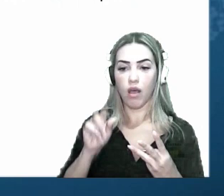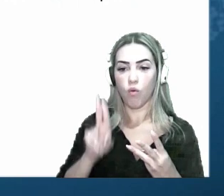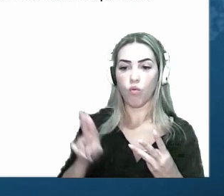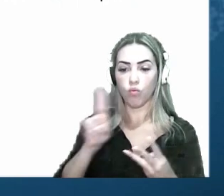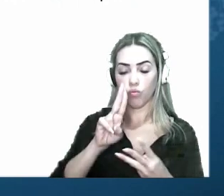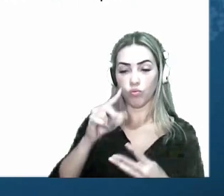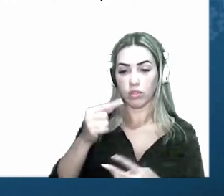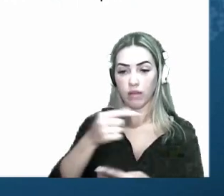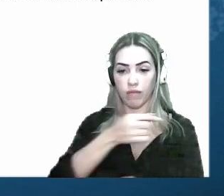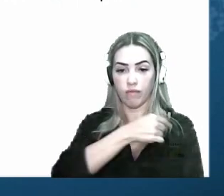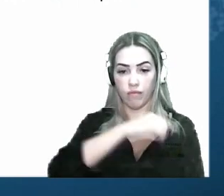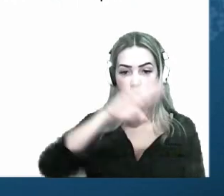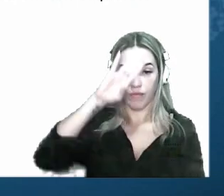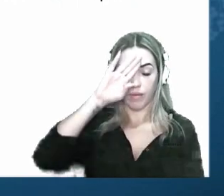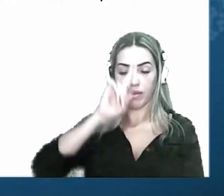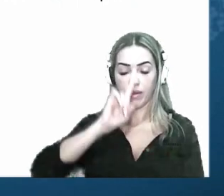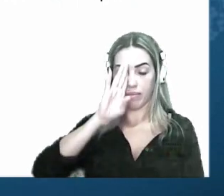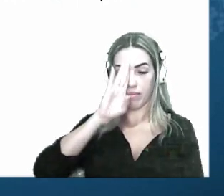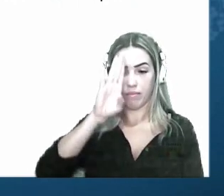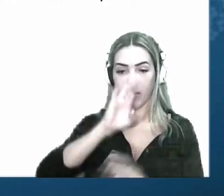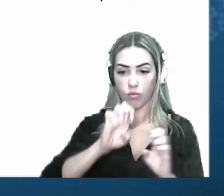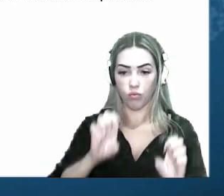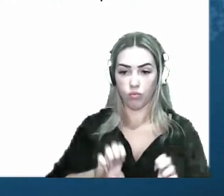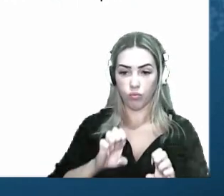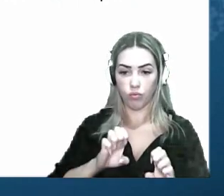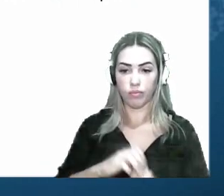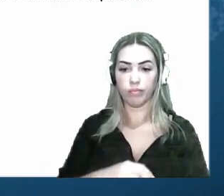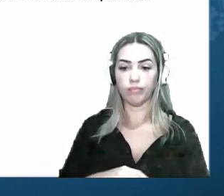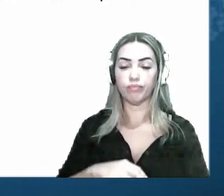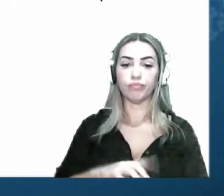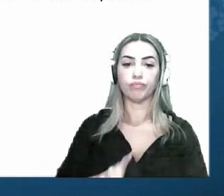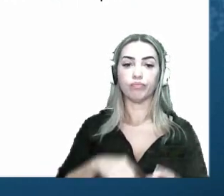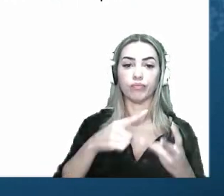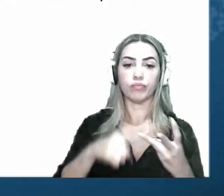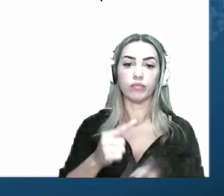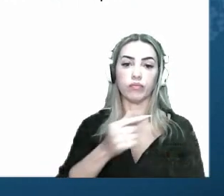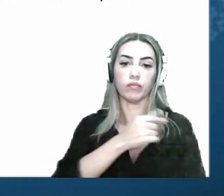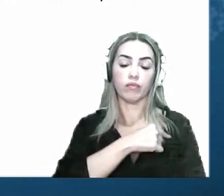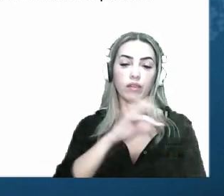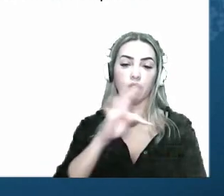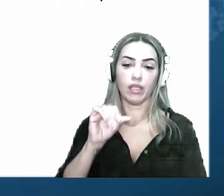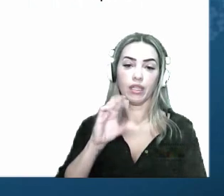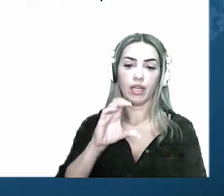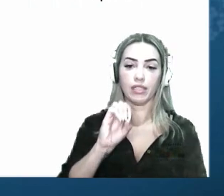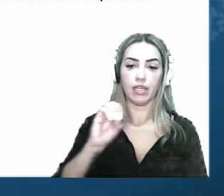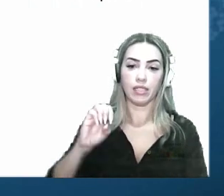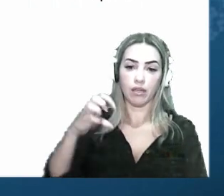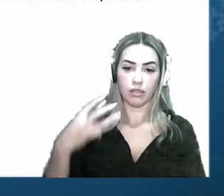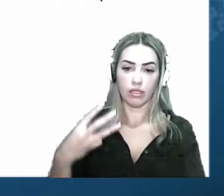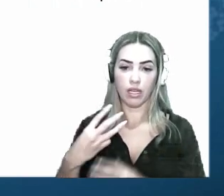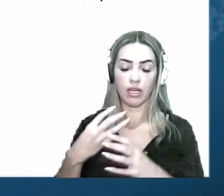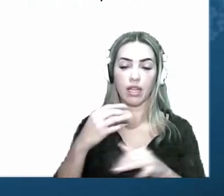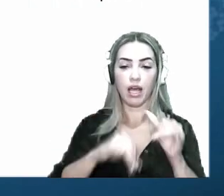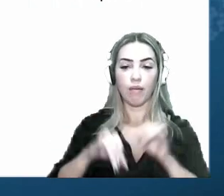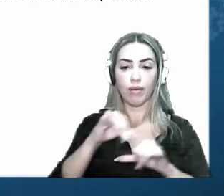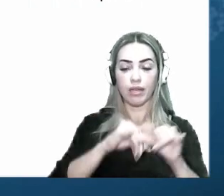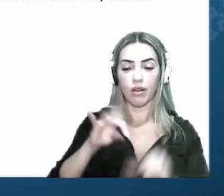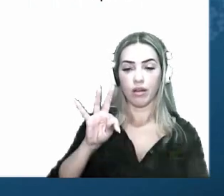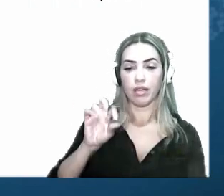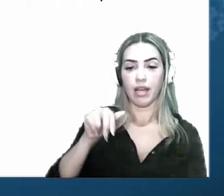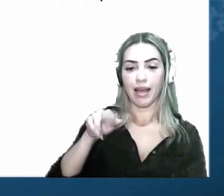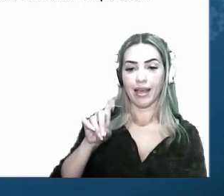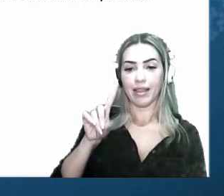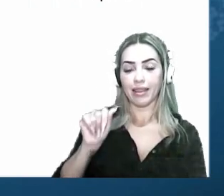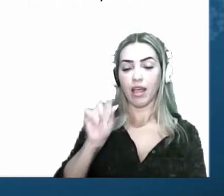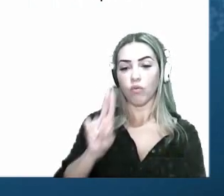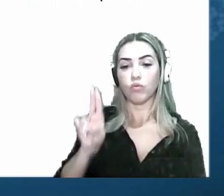estrutura principal. E depois nós temos a vacina TAC 003, do laboratório produtor Takeda, que ela usa a estrutura do